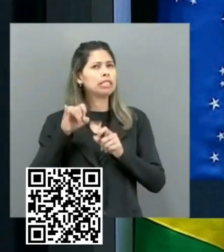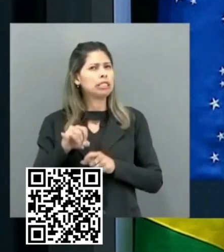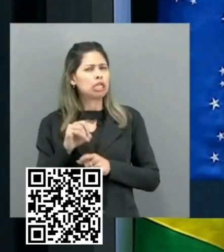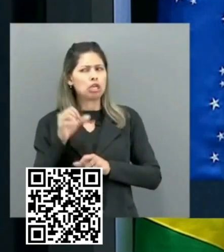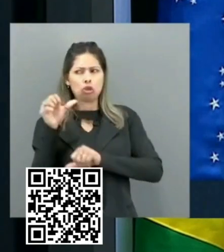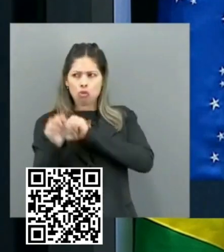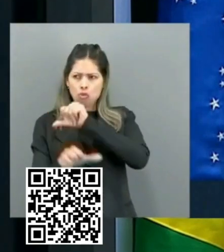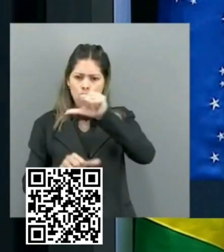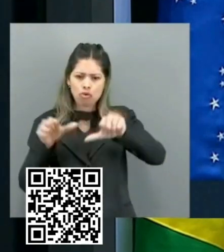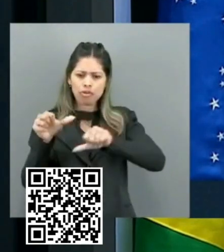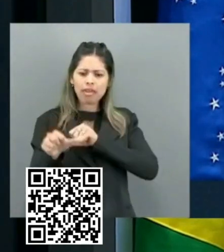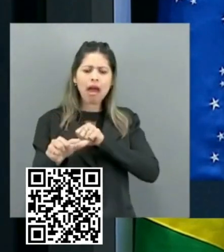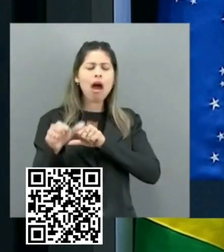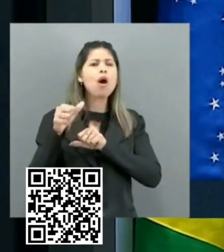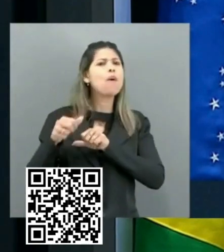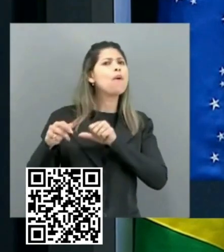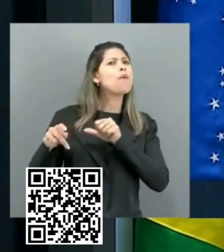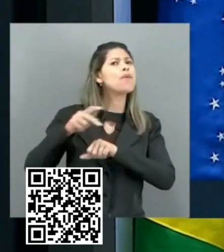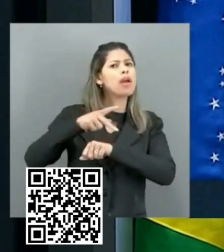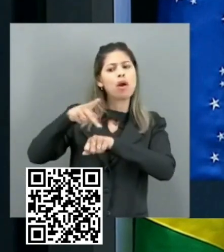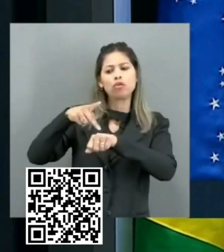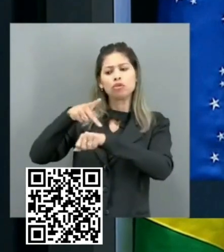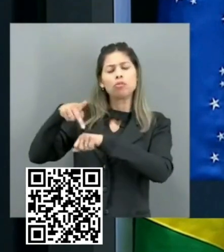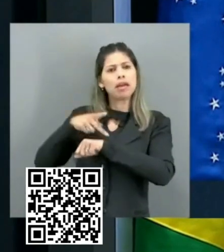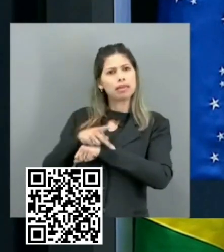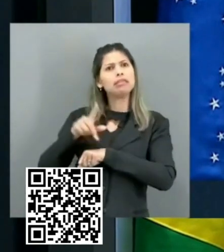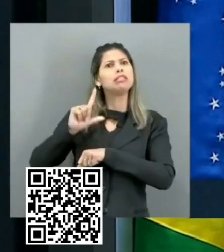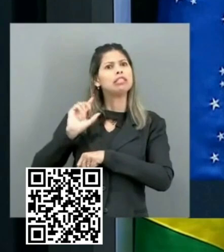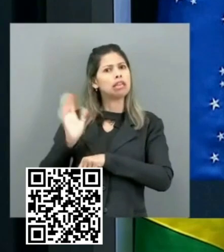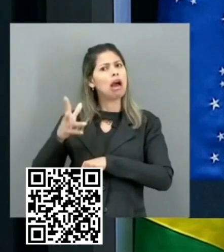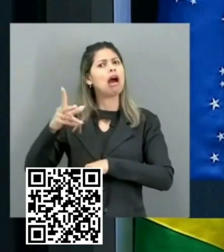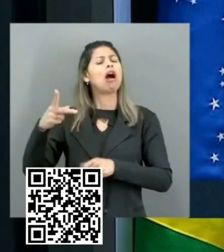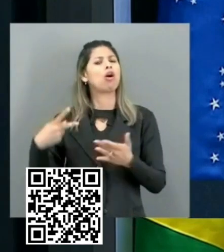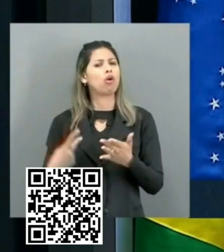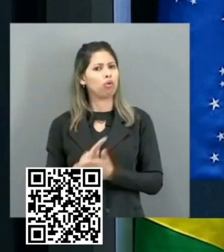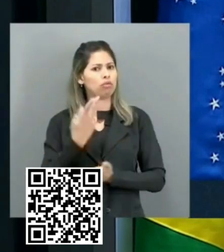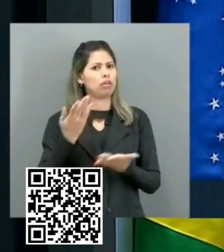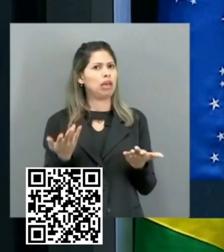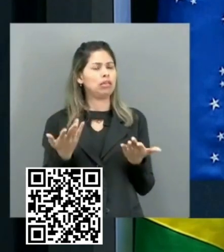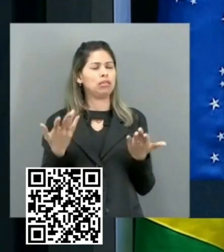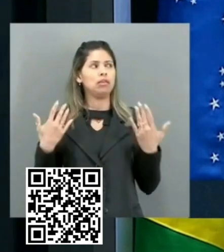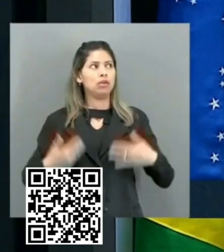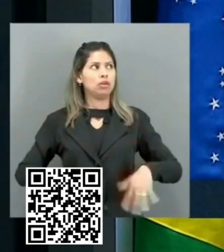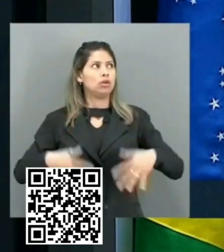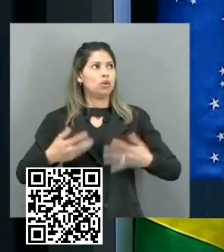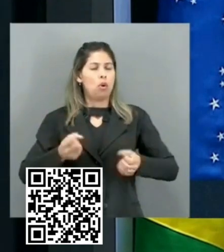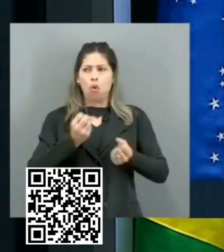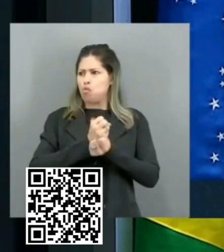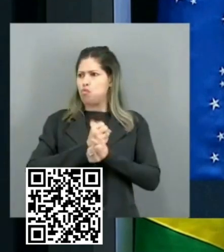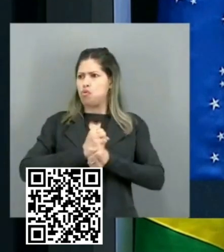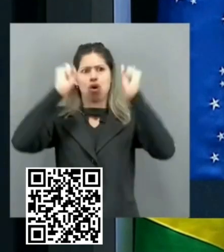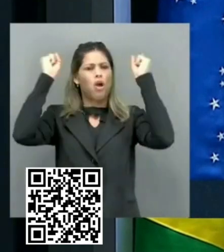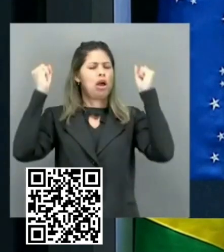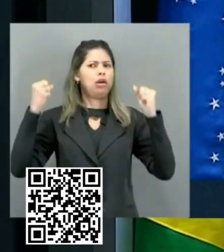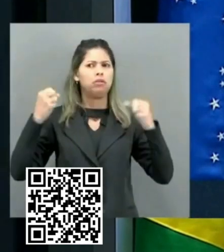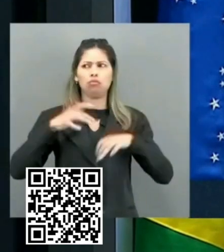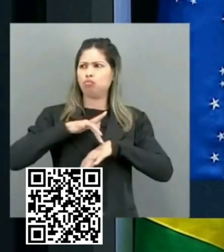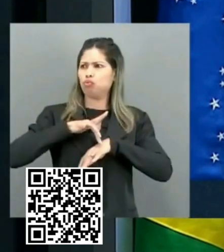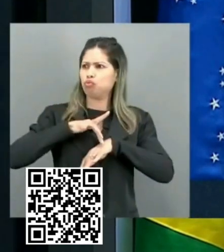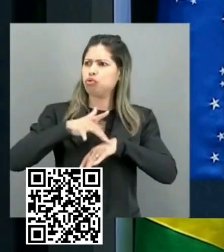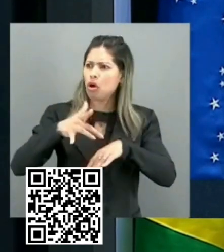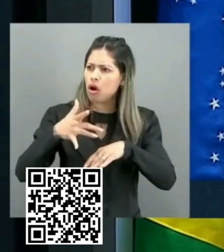joelhos para barbaridades que acontecem nessa pátria fantástica que é o